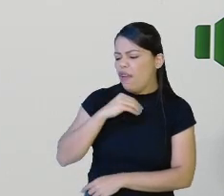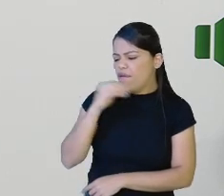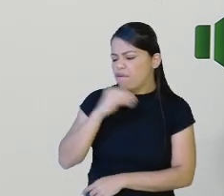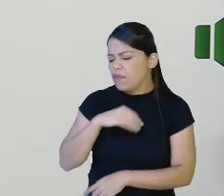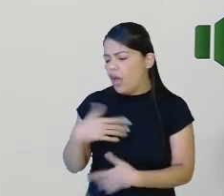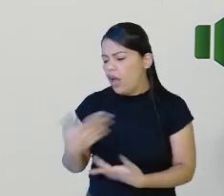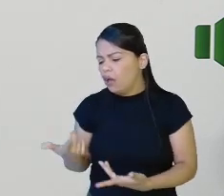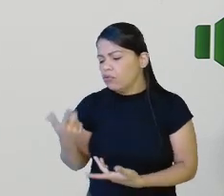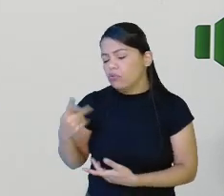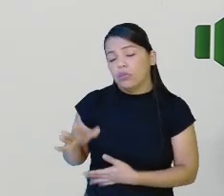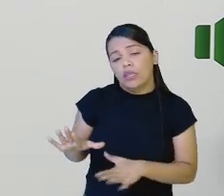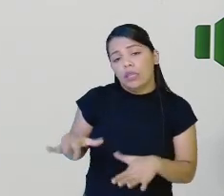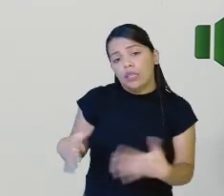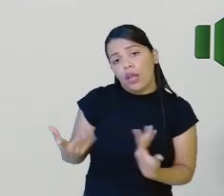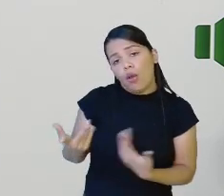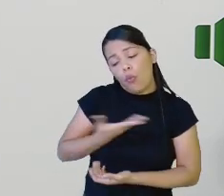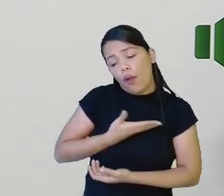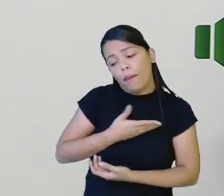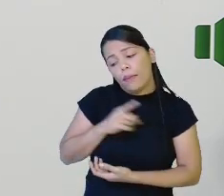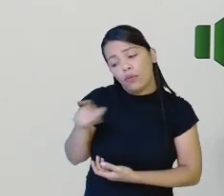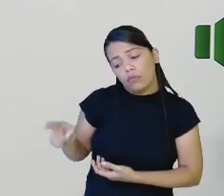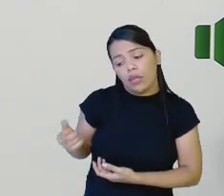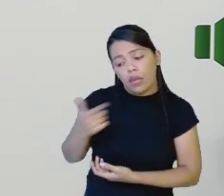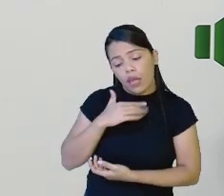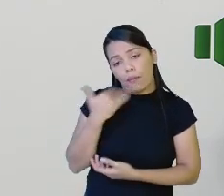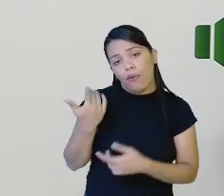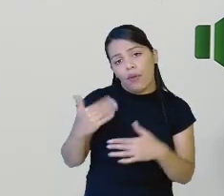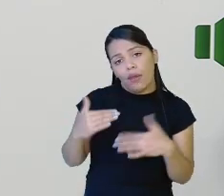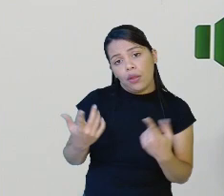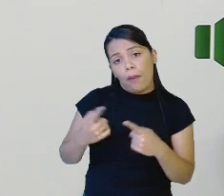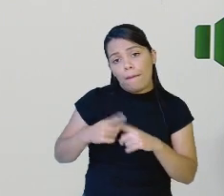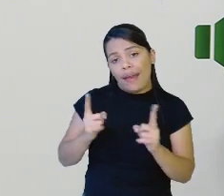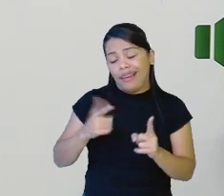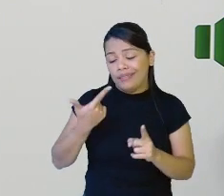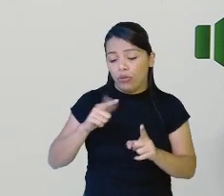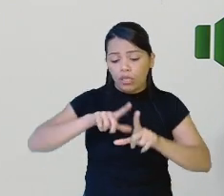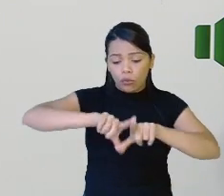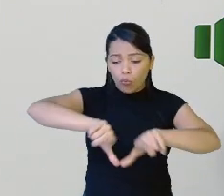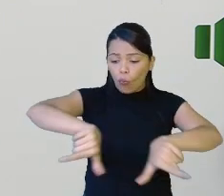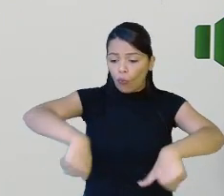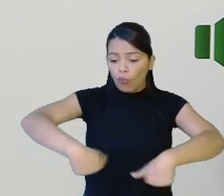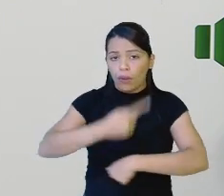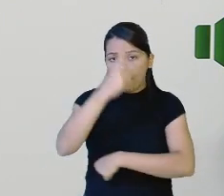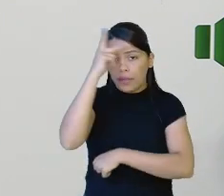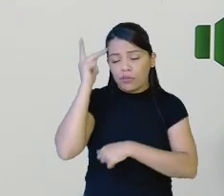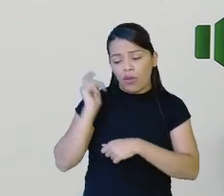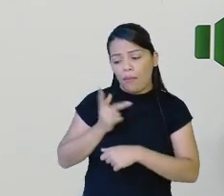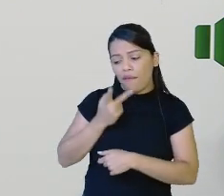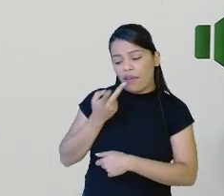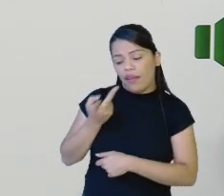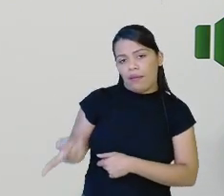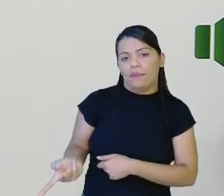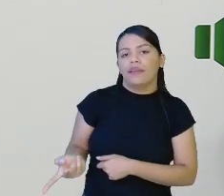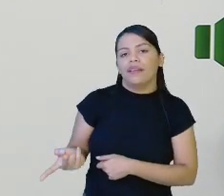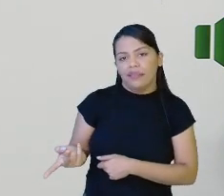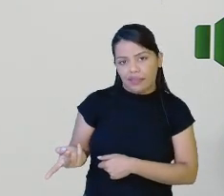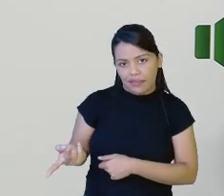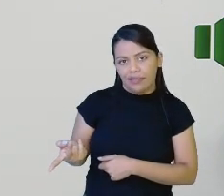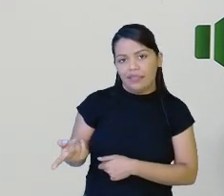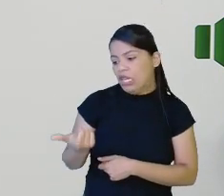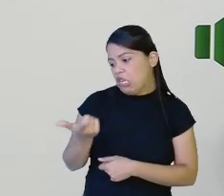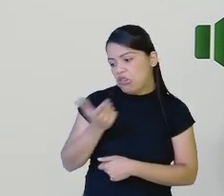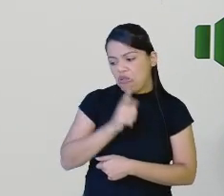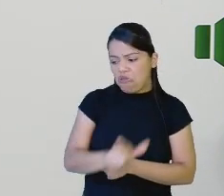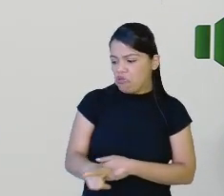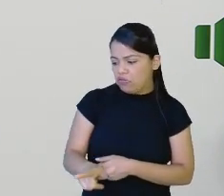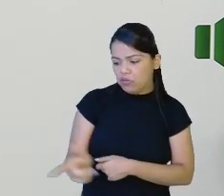e ninguém estava ali para dizer que ele não poderia. Então veja que o autor dessa crônica, ele contou uma história ali, né, do dia a